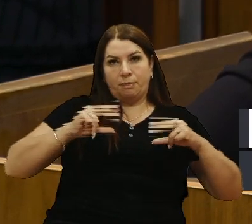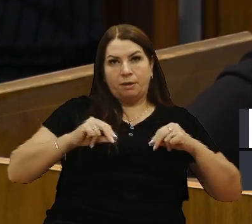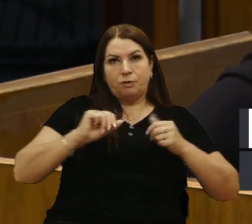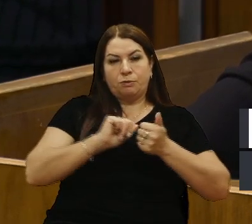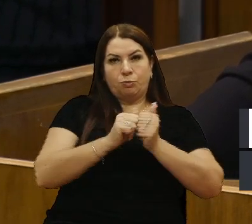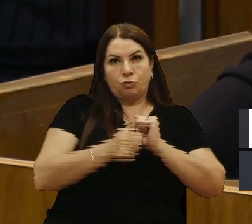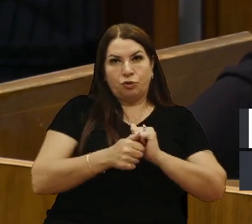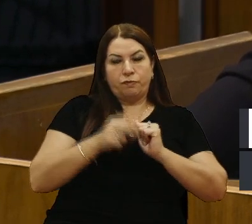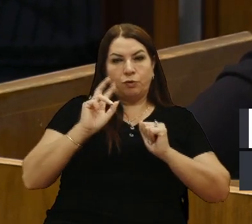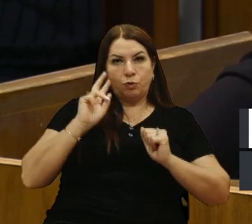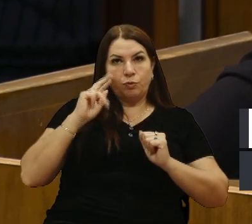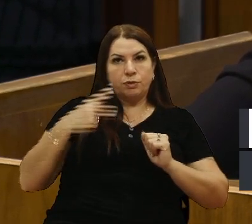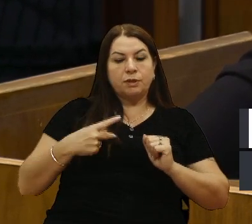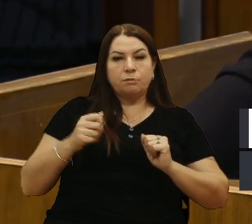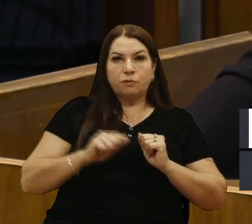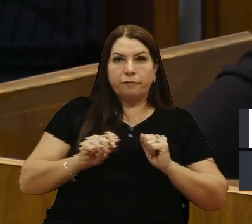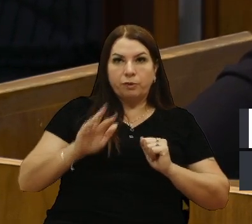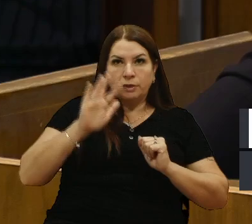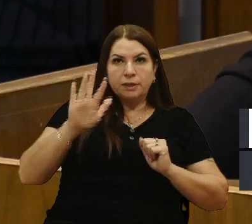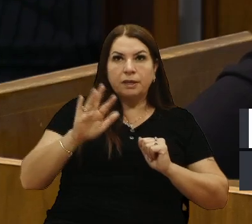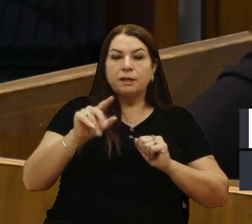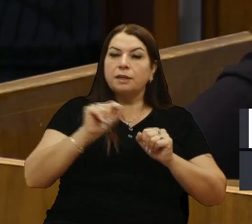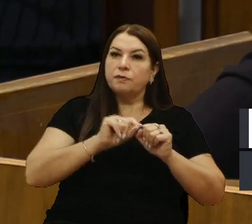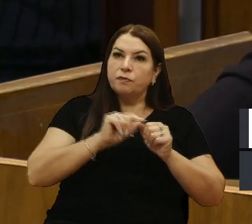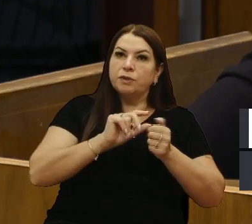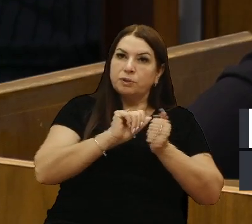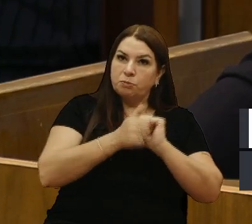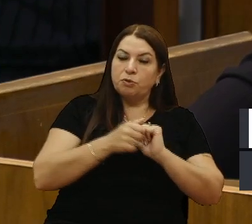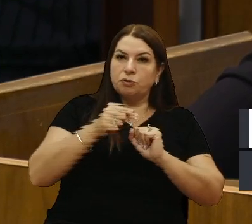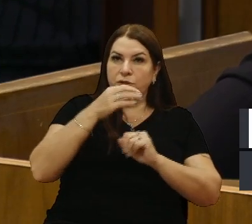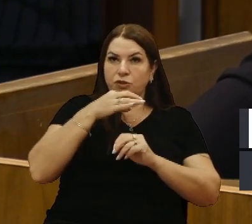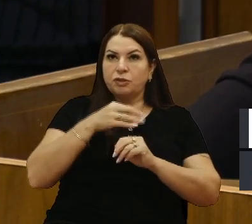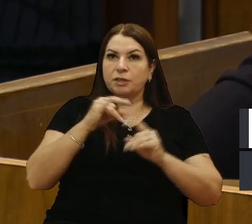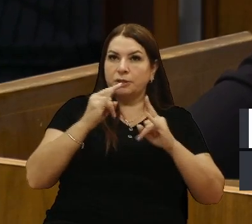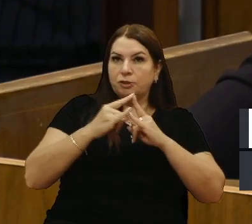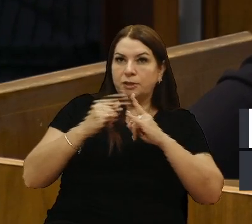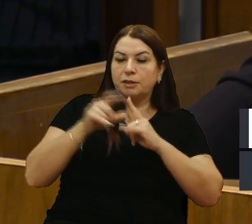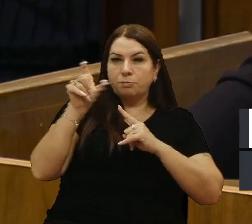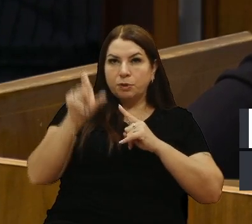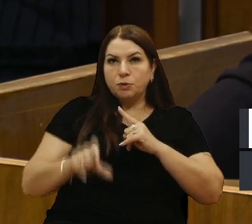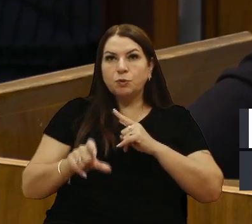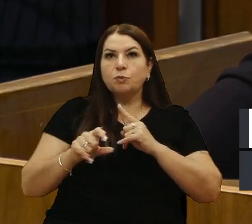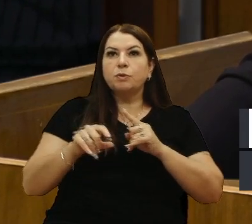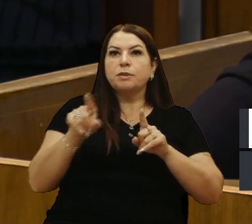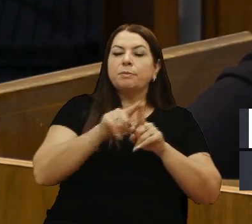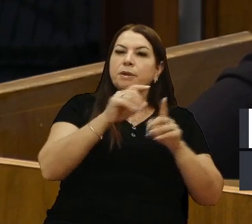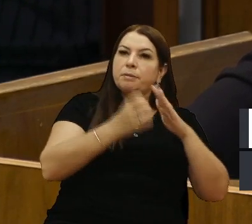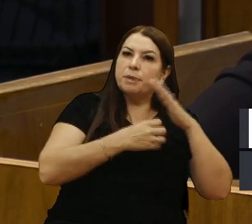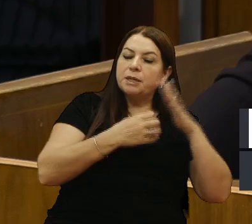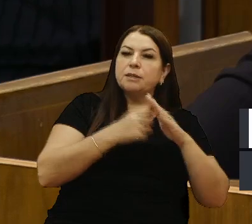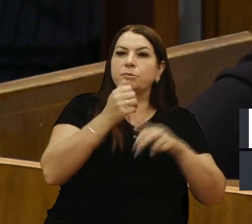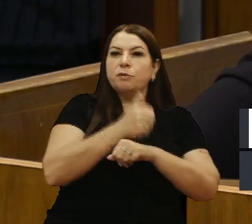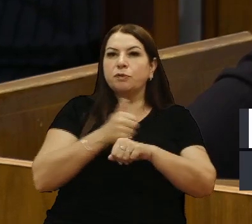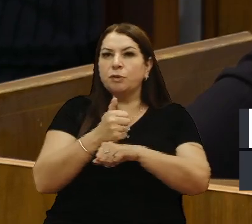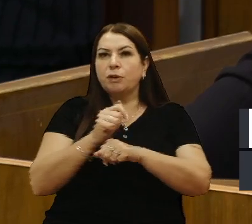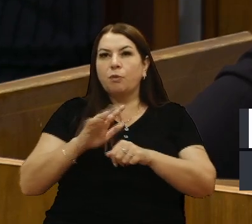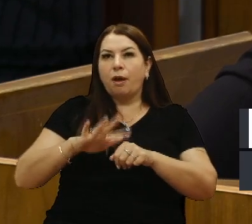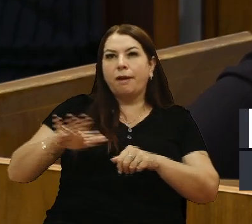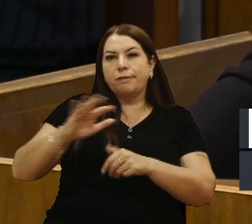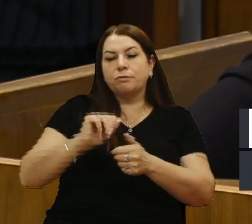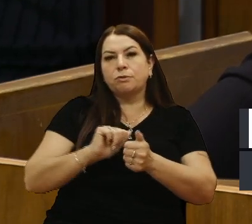visa reconhecer, valorizar quem faz o esporte em Caxias, entidades, pessoas físicas, jurídicas, profissionais do esporte,